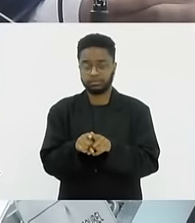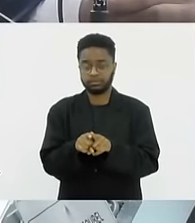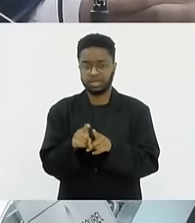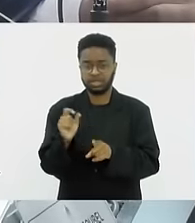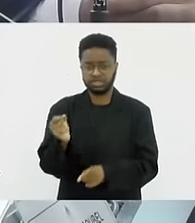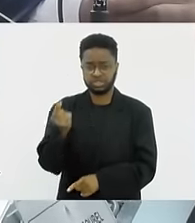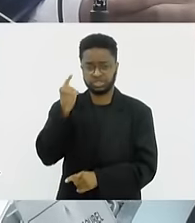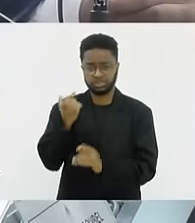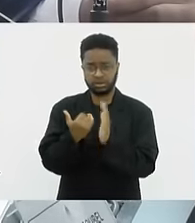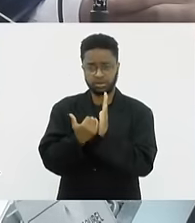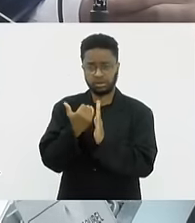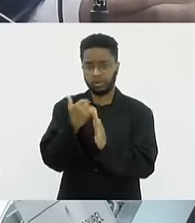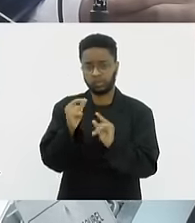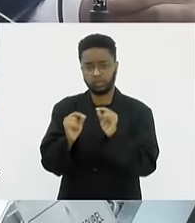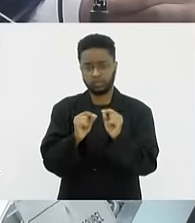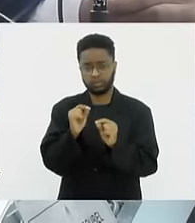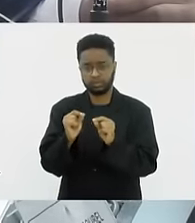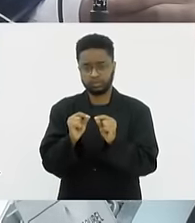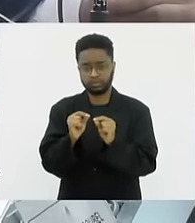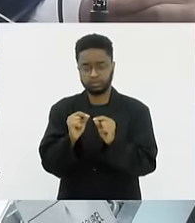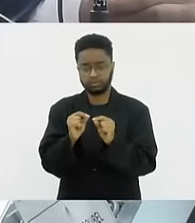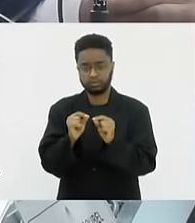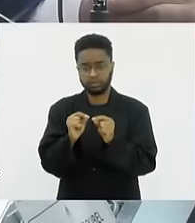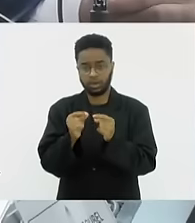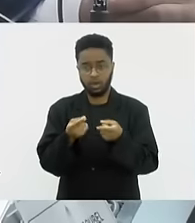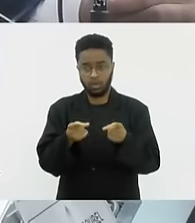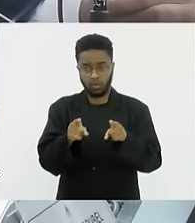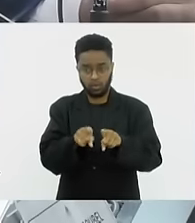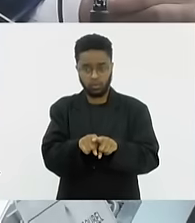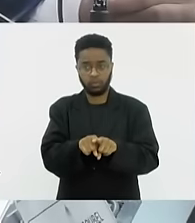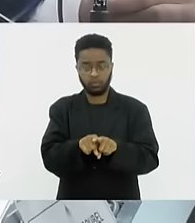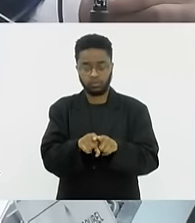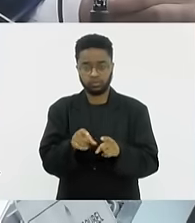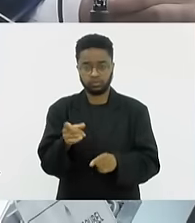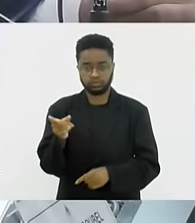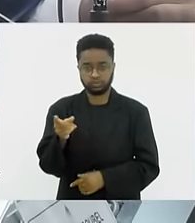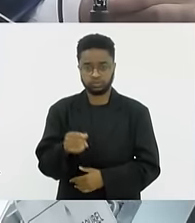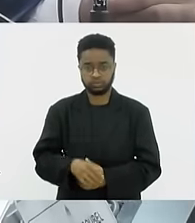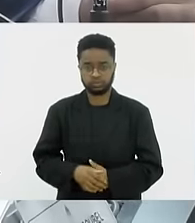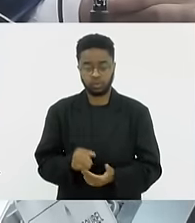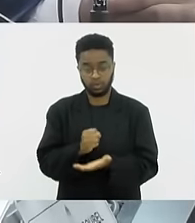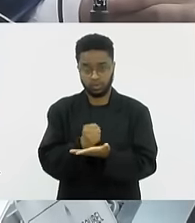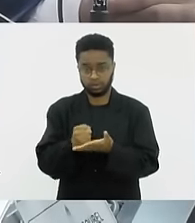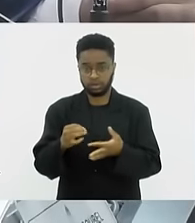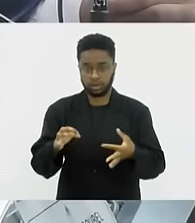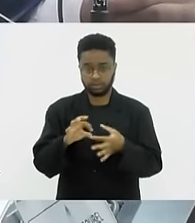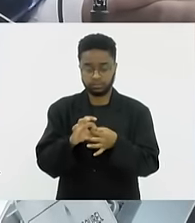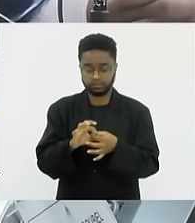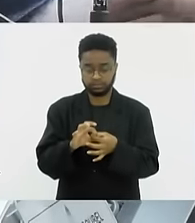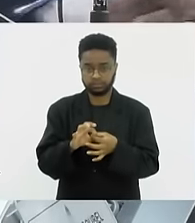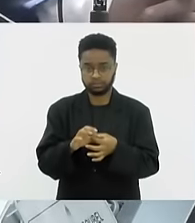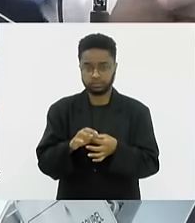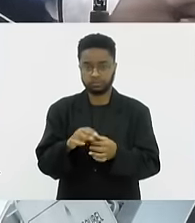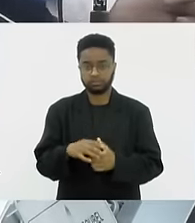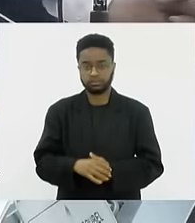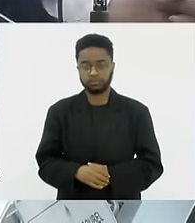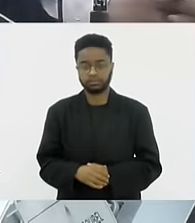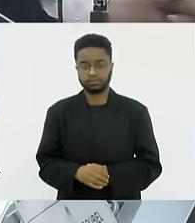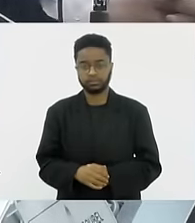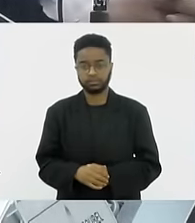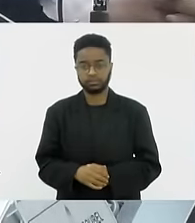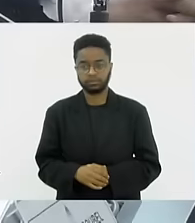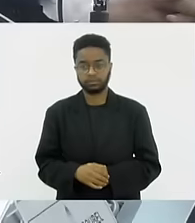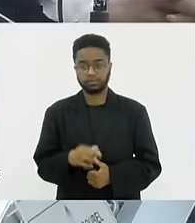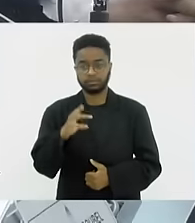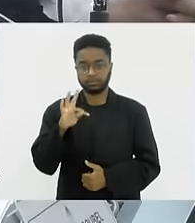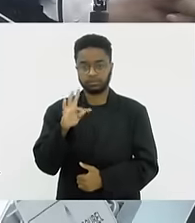estranheza ainda é que esse consórcio, deputado Alan Lopes, a composição do consórcio,